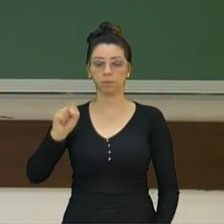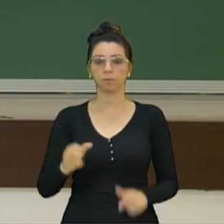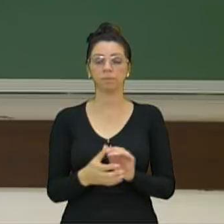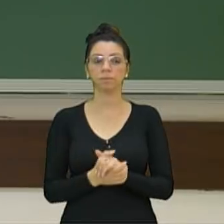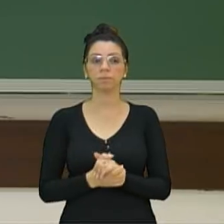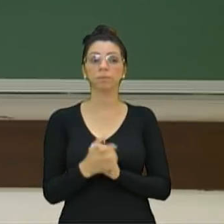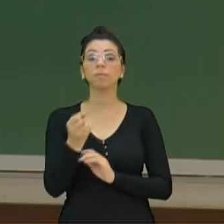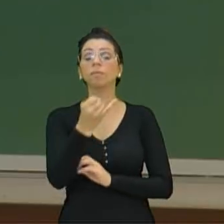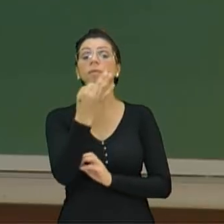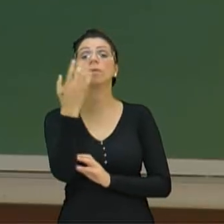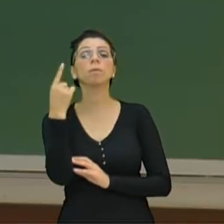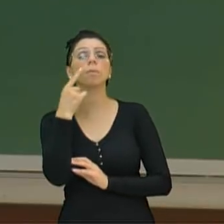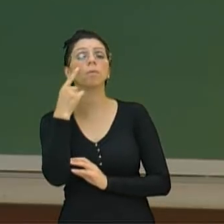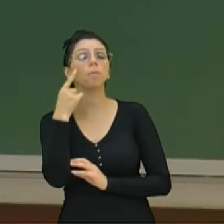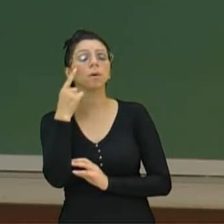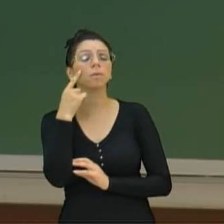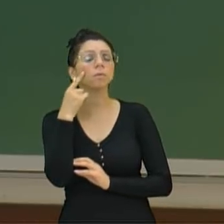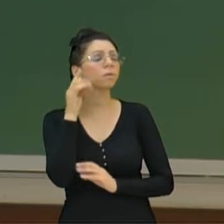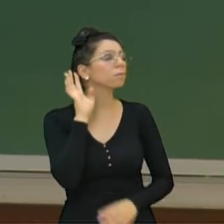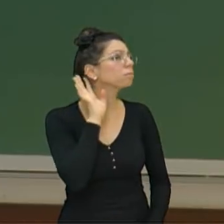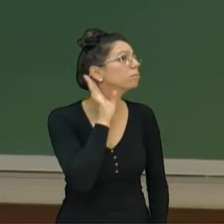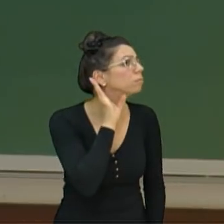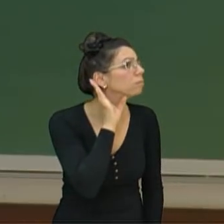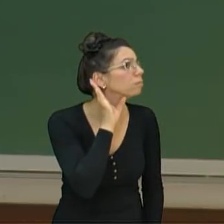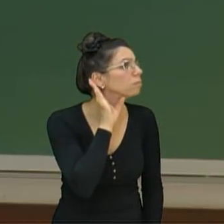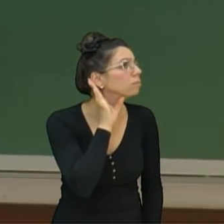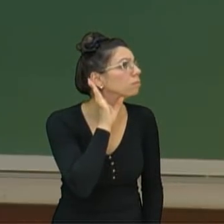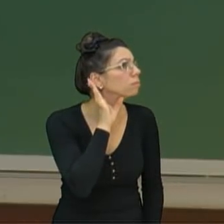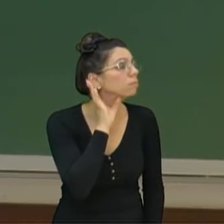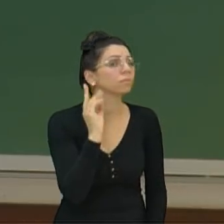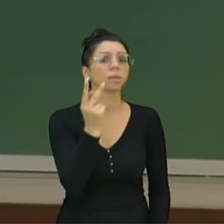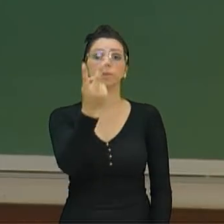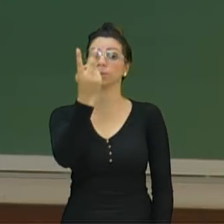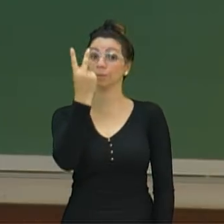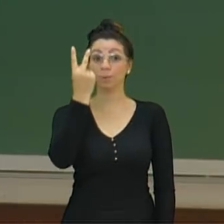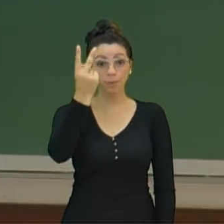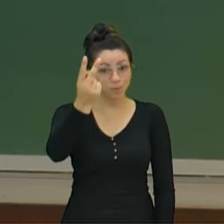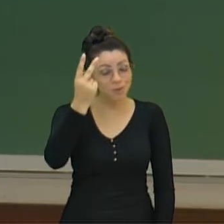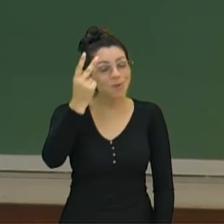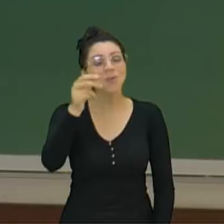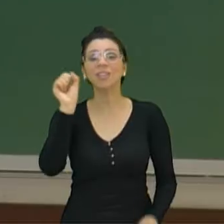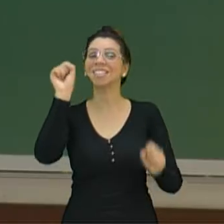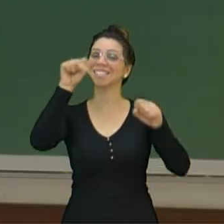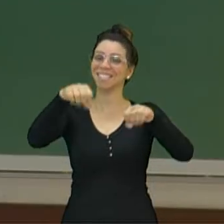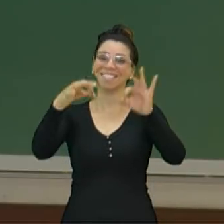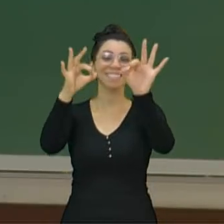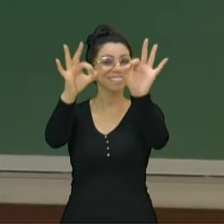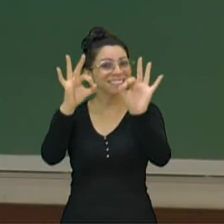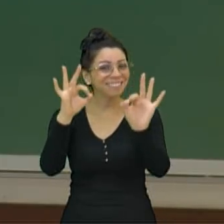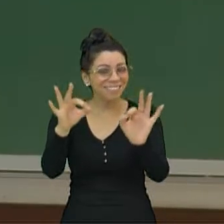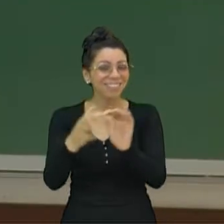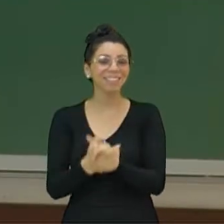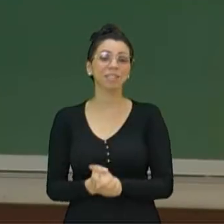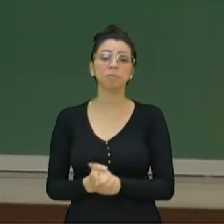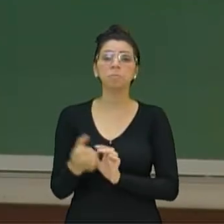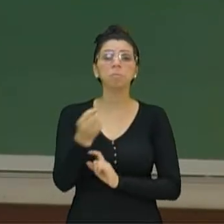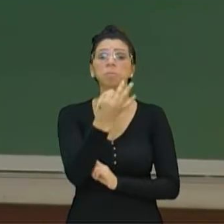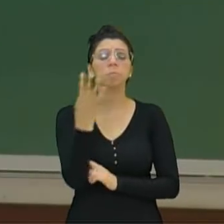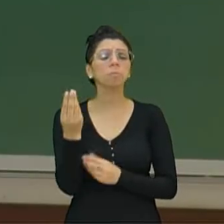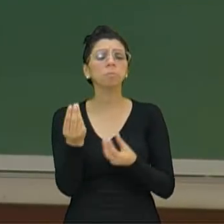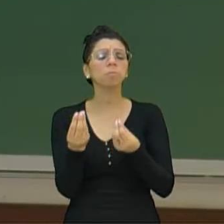para vocês? Deixa eu ouvir, quantos? 2, isso mesmo! Como que você identificou esse